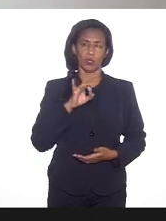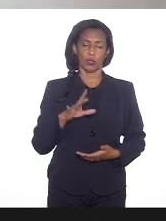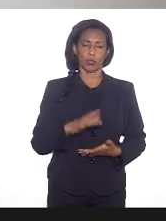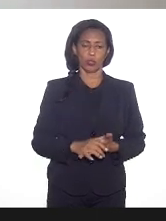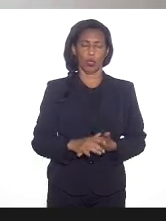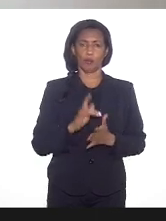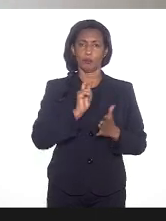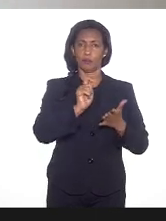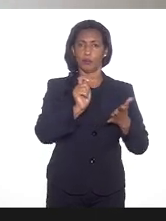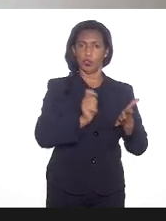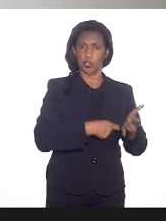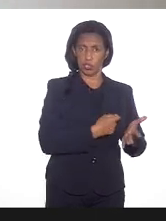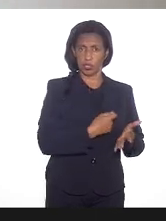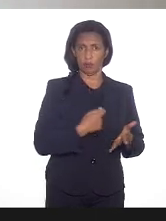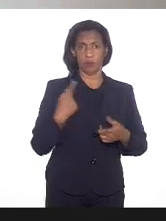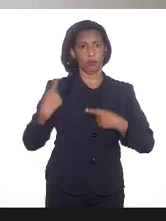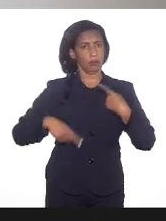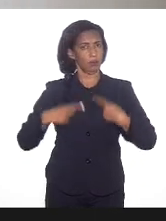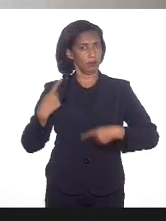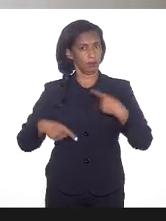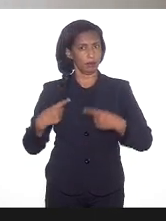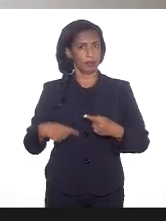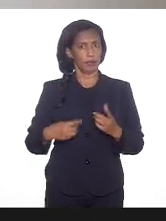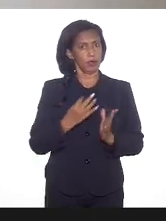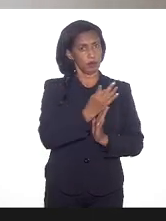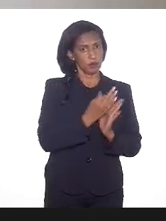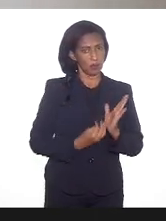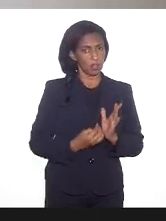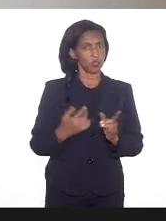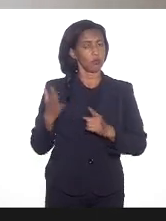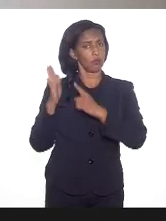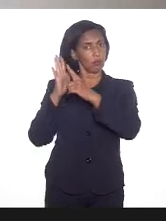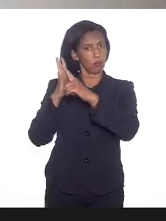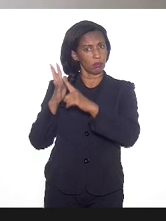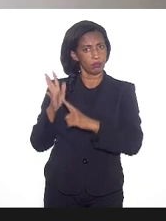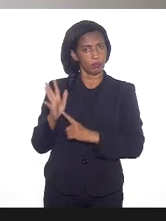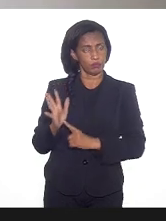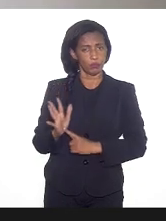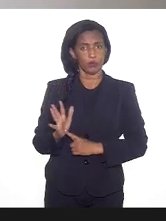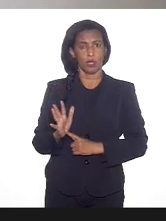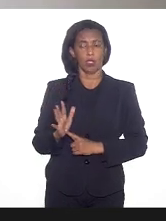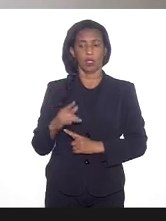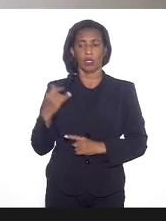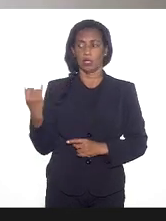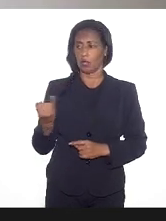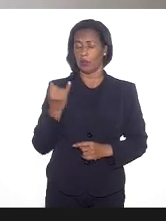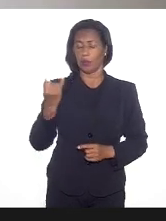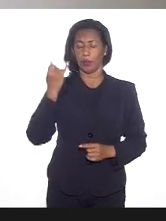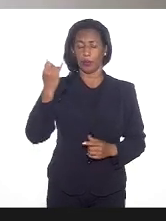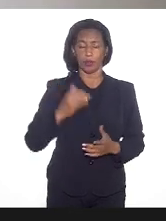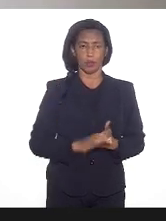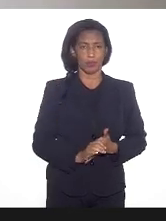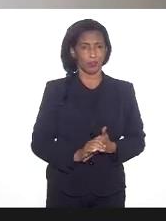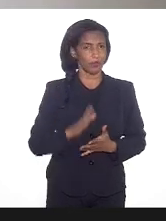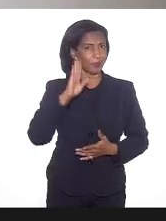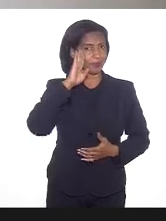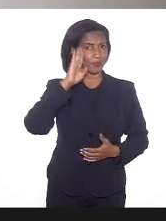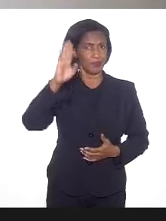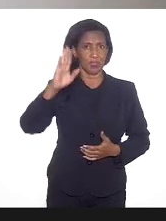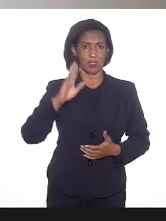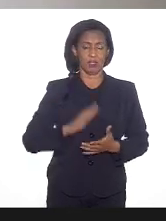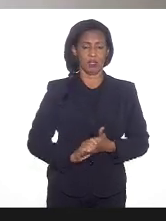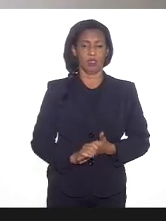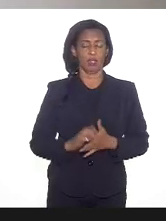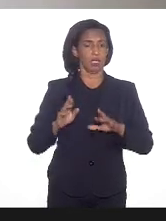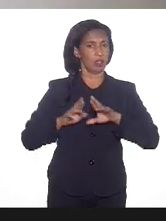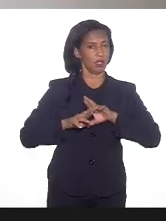me inscrever para debater essa questão dos relatórios, para apontar essas questões que eu acho que são questões cruciais na compreensão